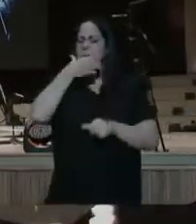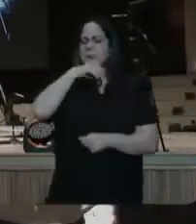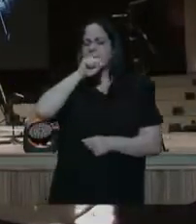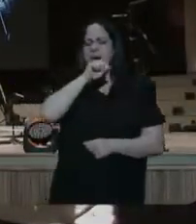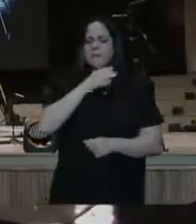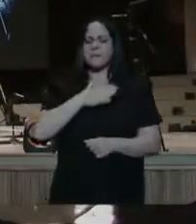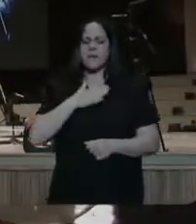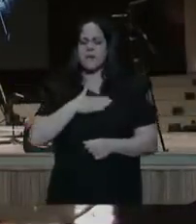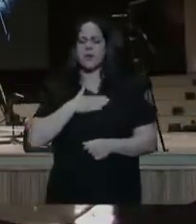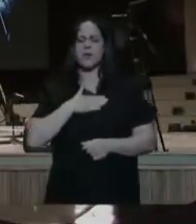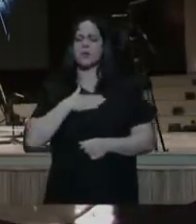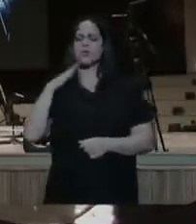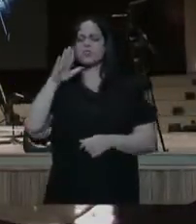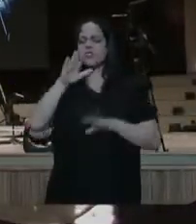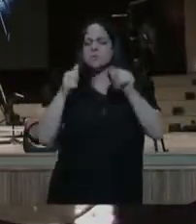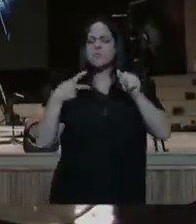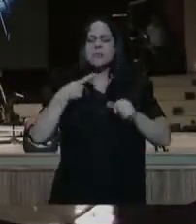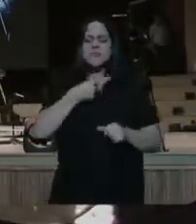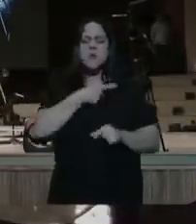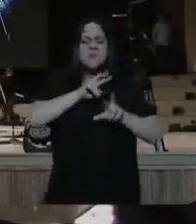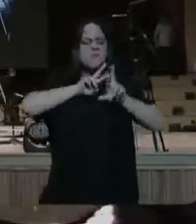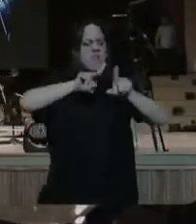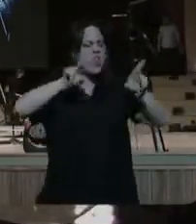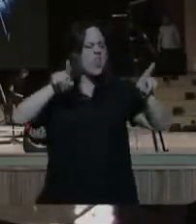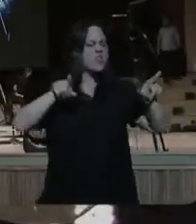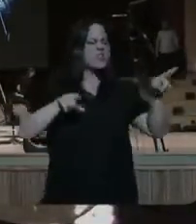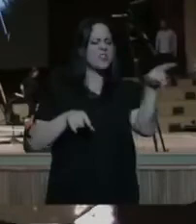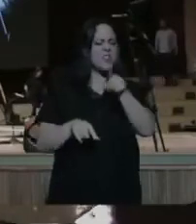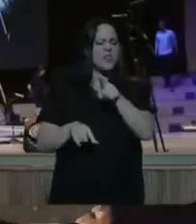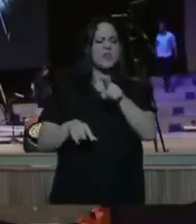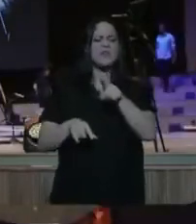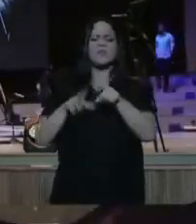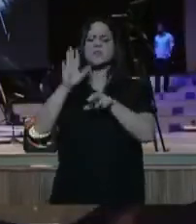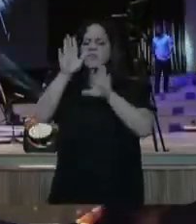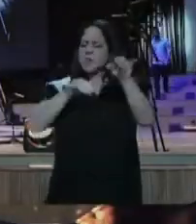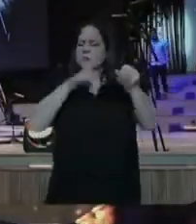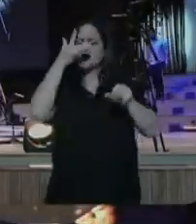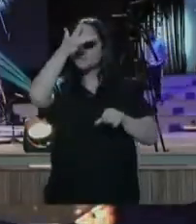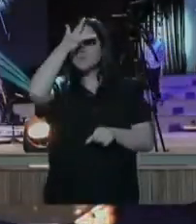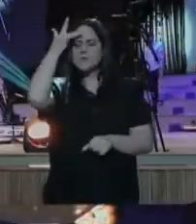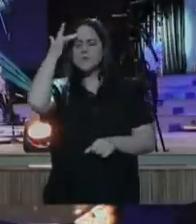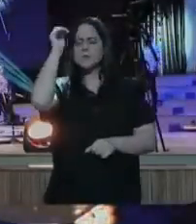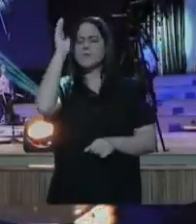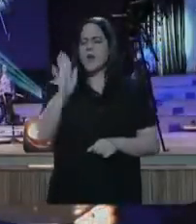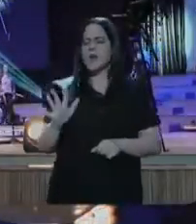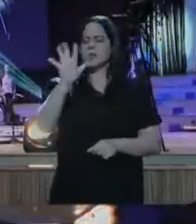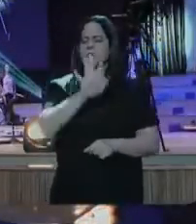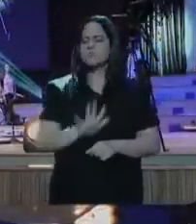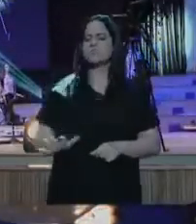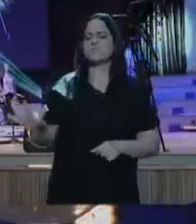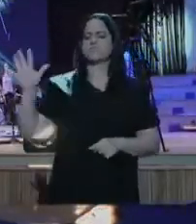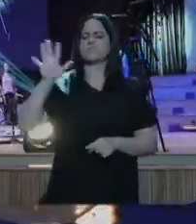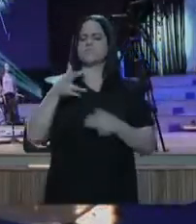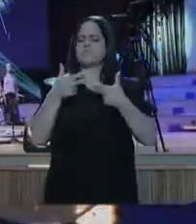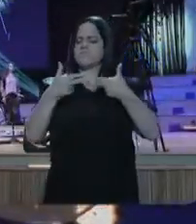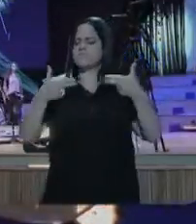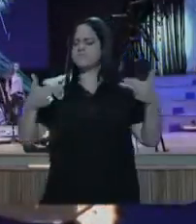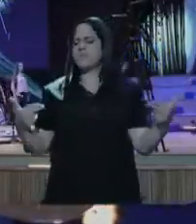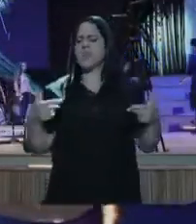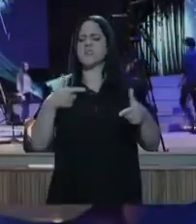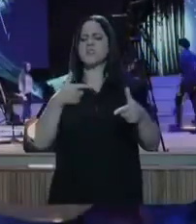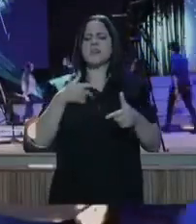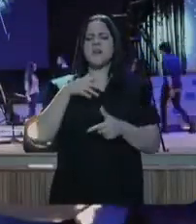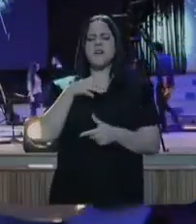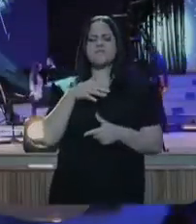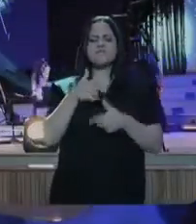pascual postou michel tantos pastores aqui assim como o senhor chama pessoas pai em todo o brasil para tantas funções e os shows a